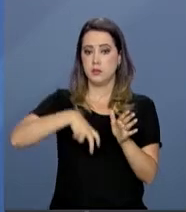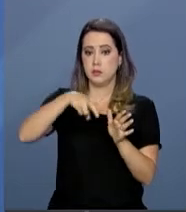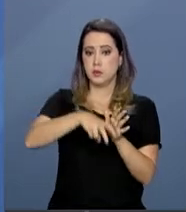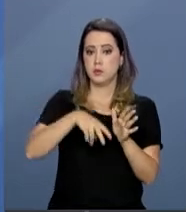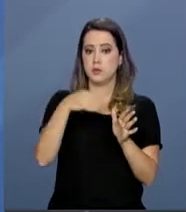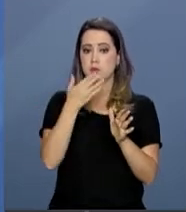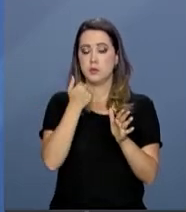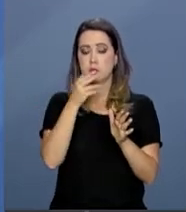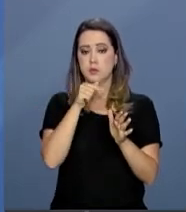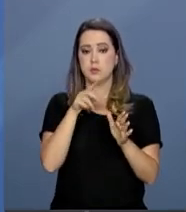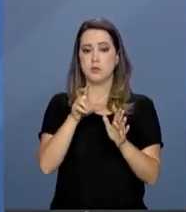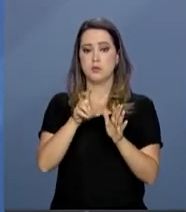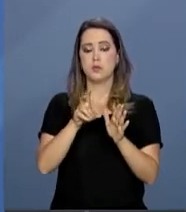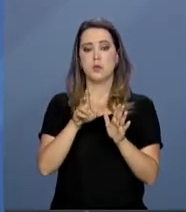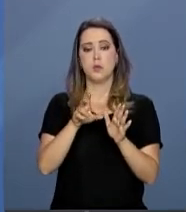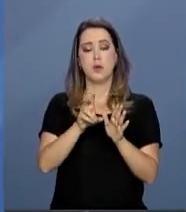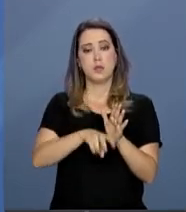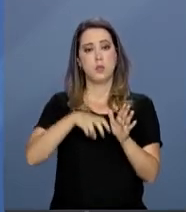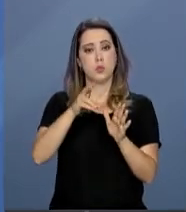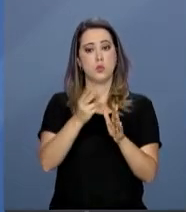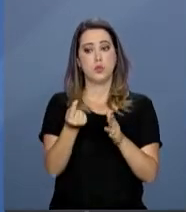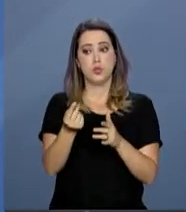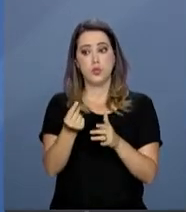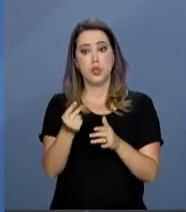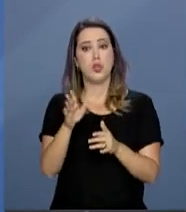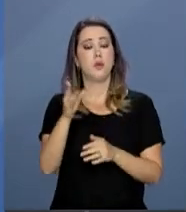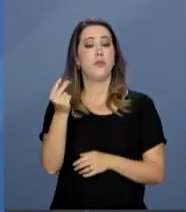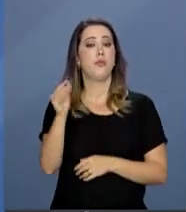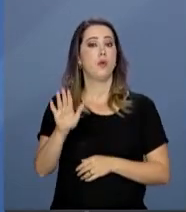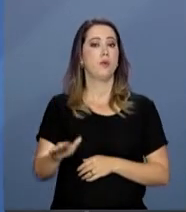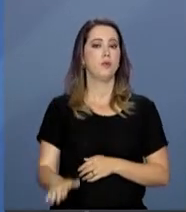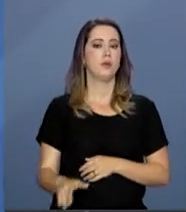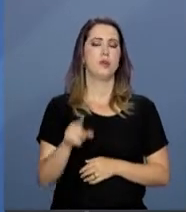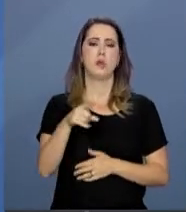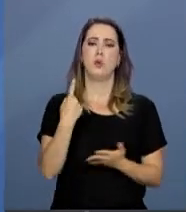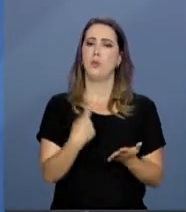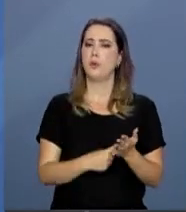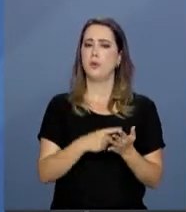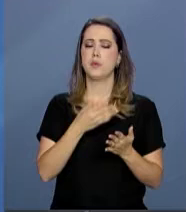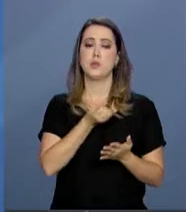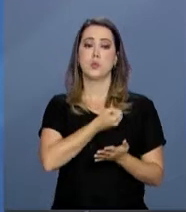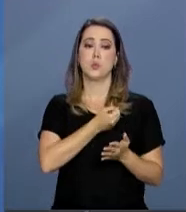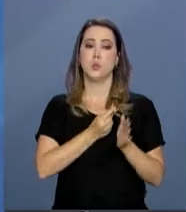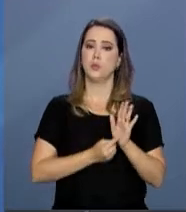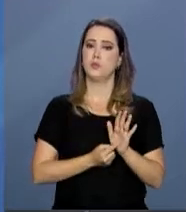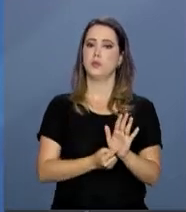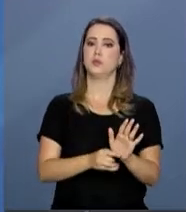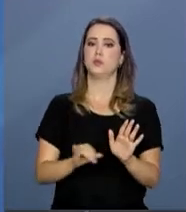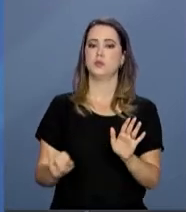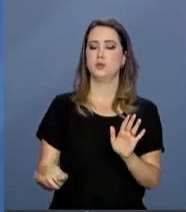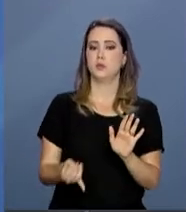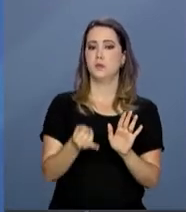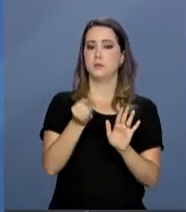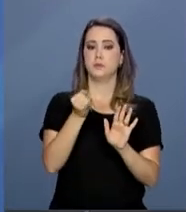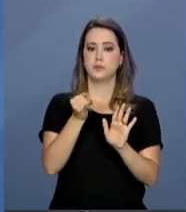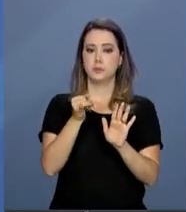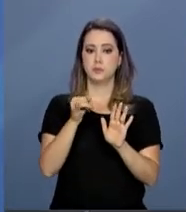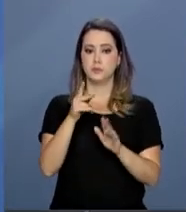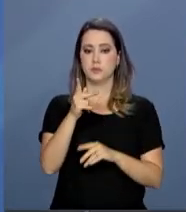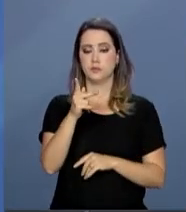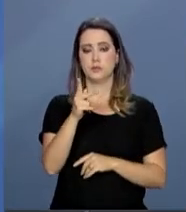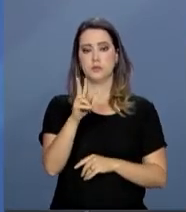com a agricultura de crédito mais barato se confirma em números os juros dos juros do